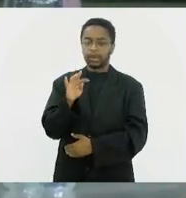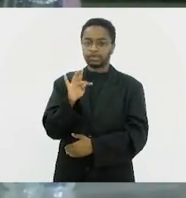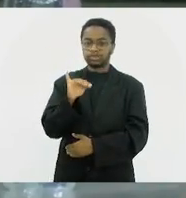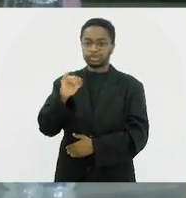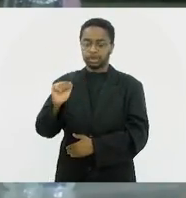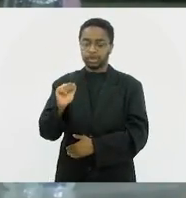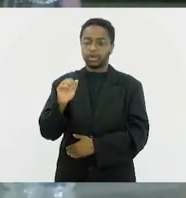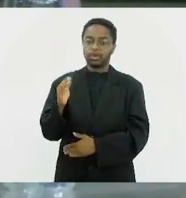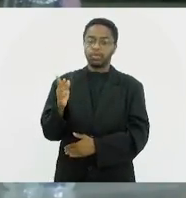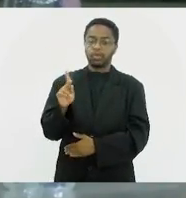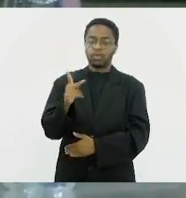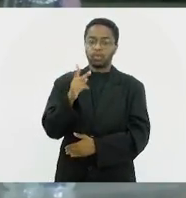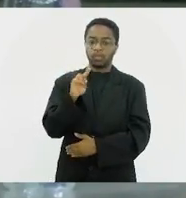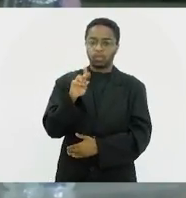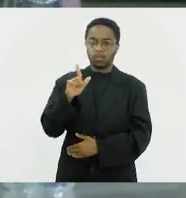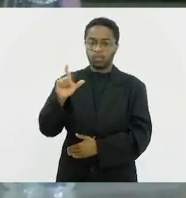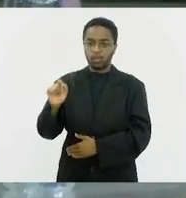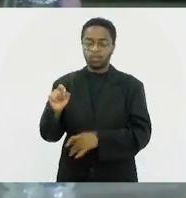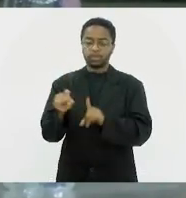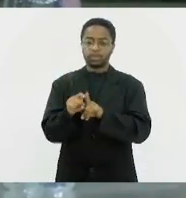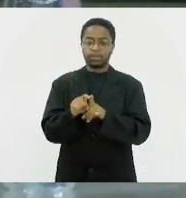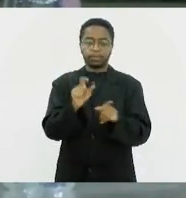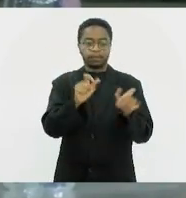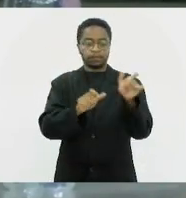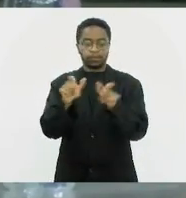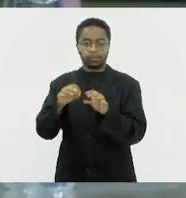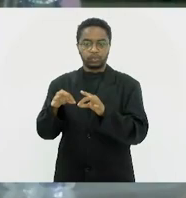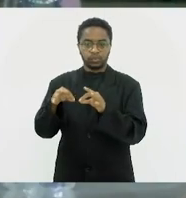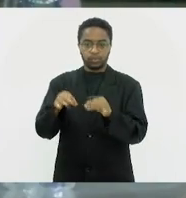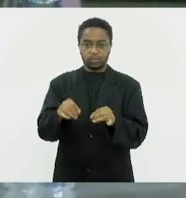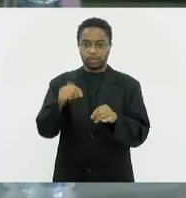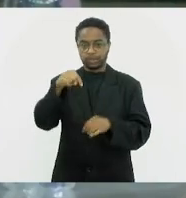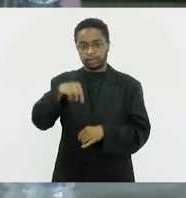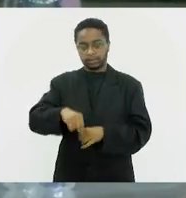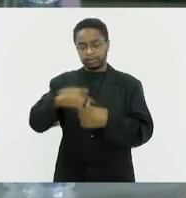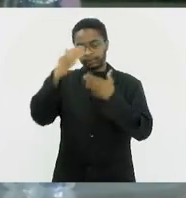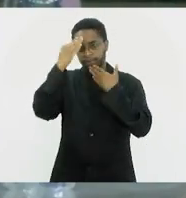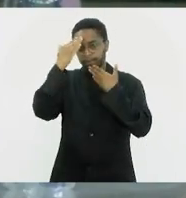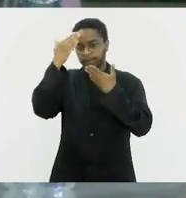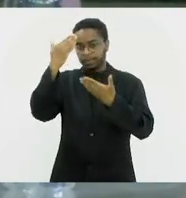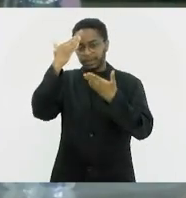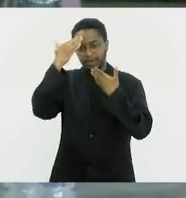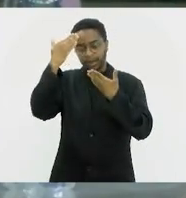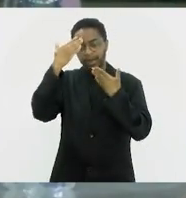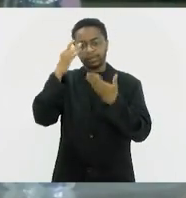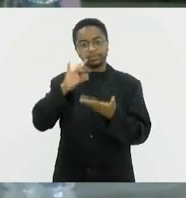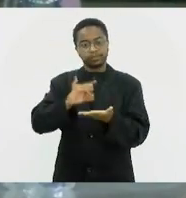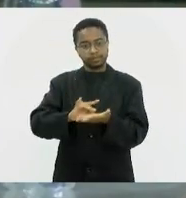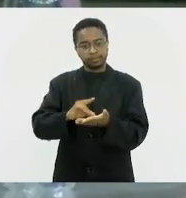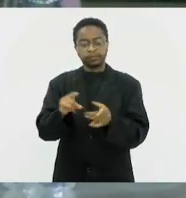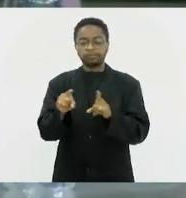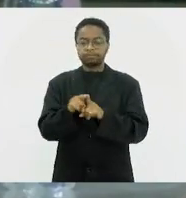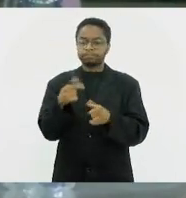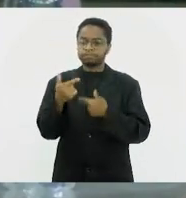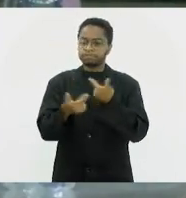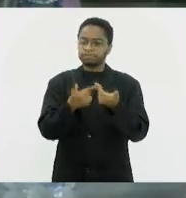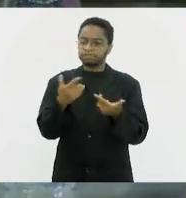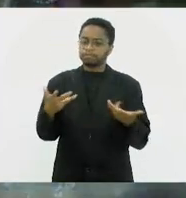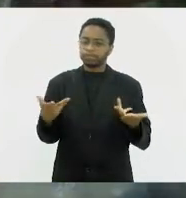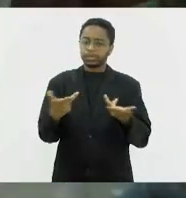toda a equipe aqui do nosso gabinete. Muito obrigado mesmo. A Alba fez um trabalho de excelência. Parabéns,